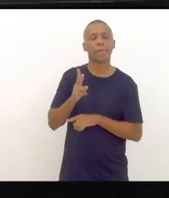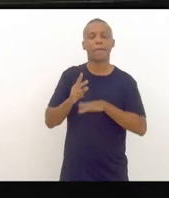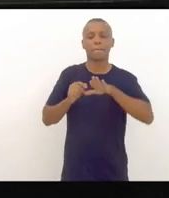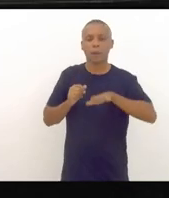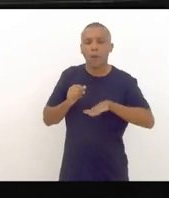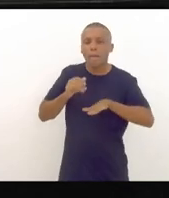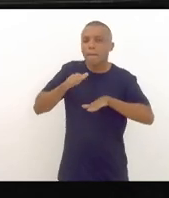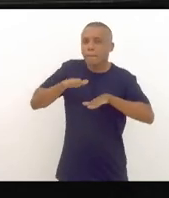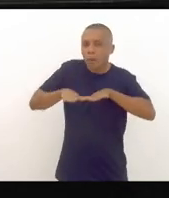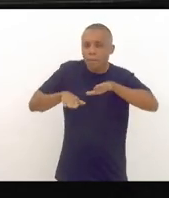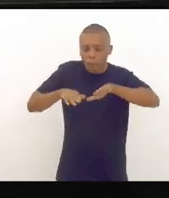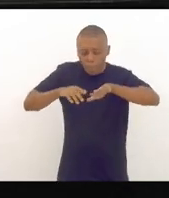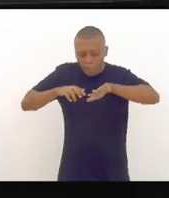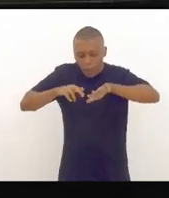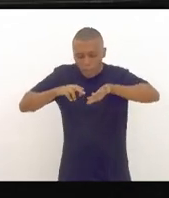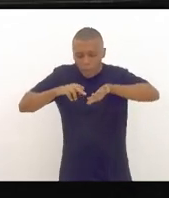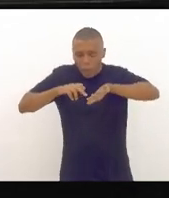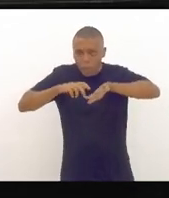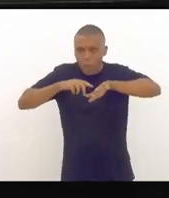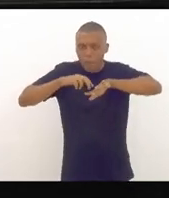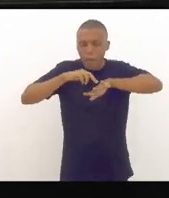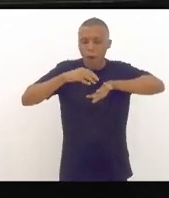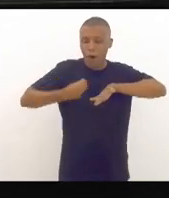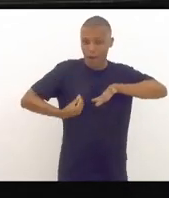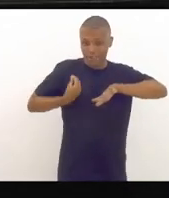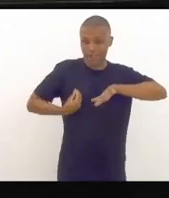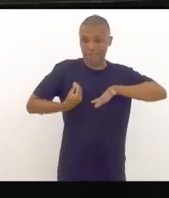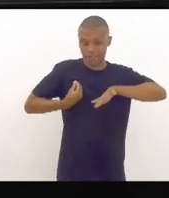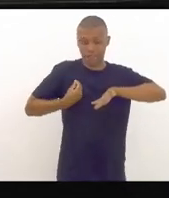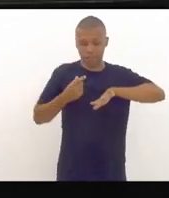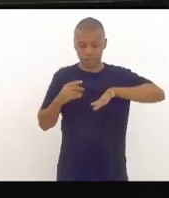vida. Como jogador de futebol, consegui